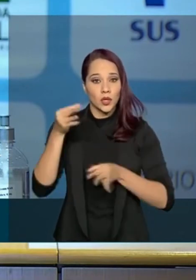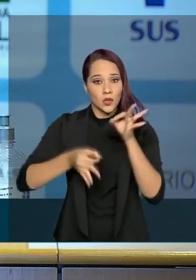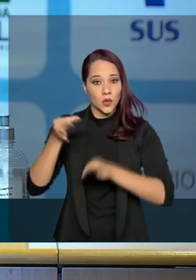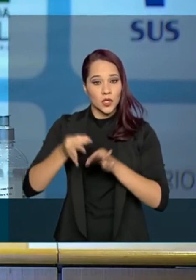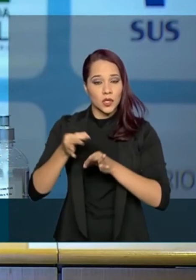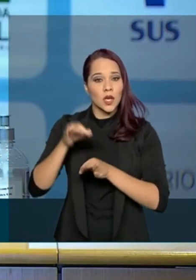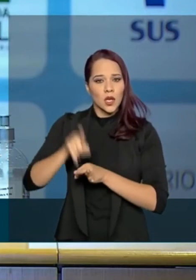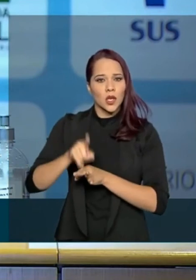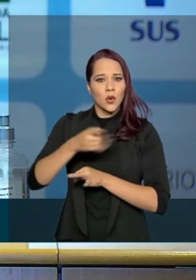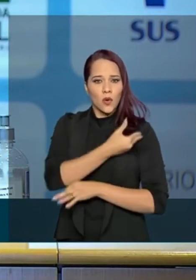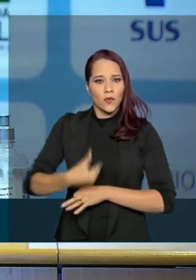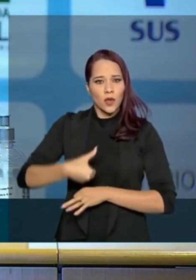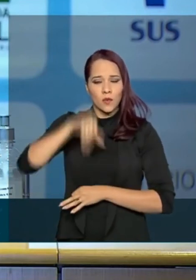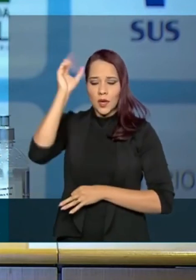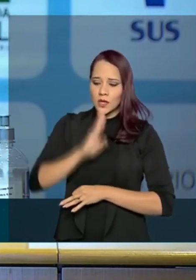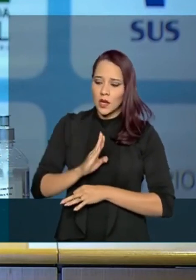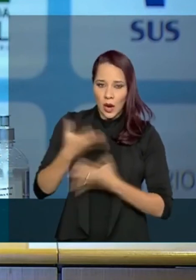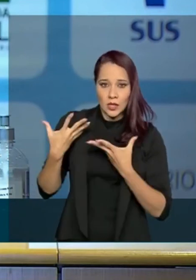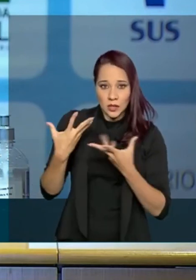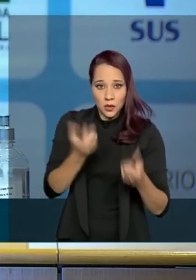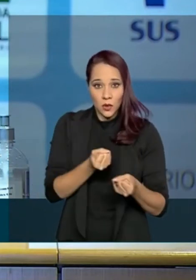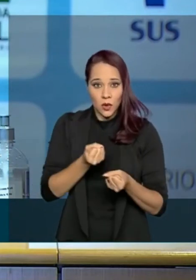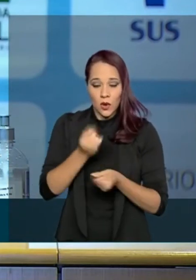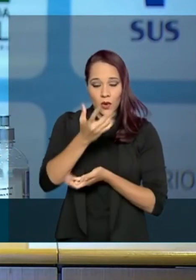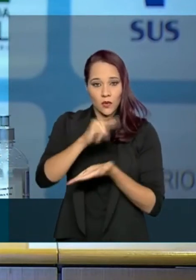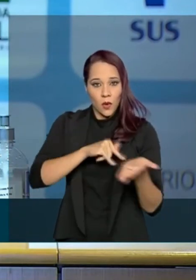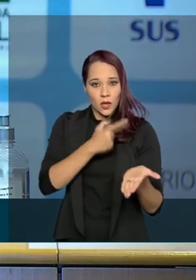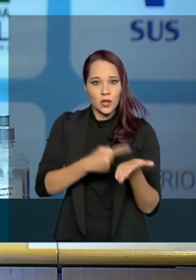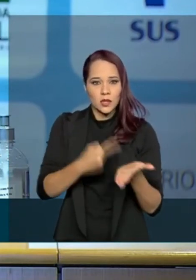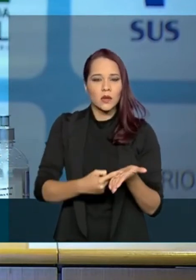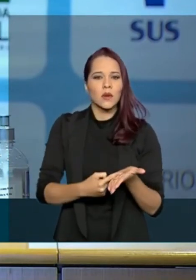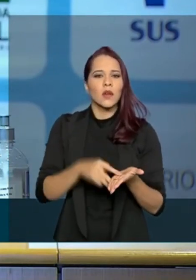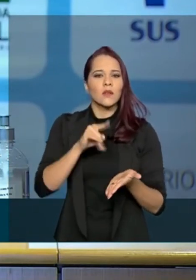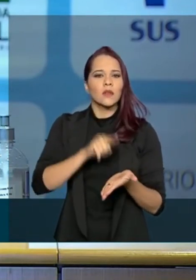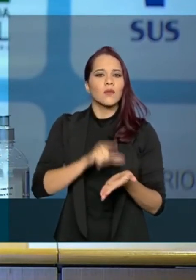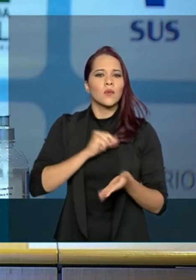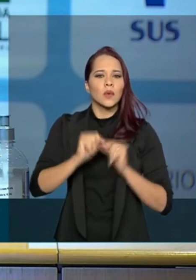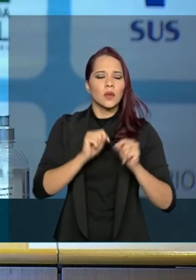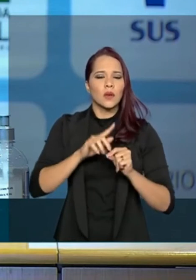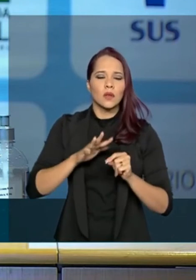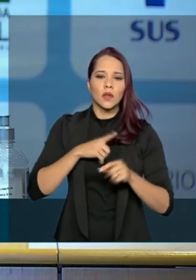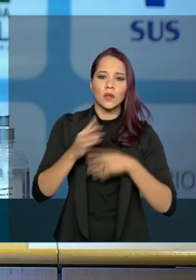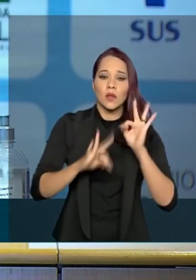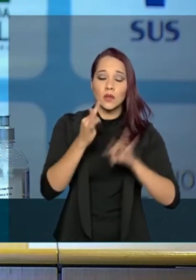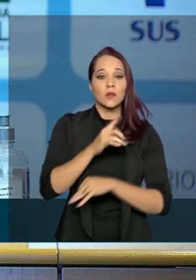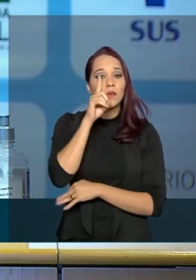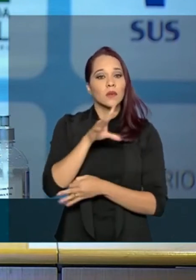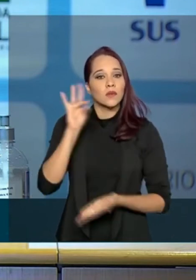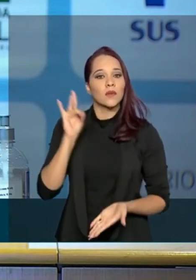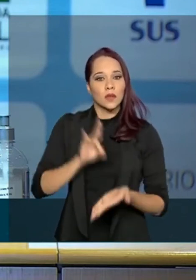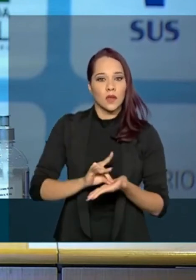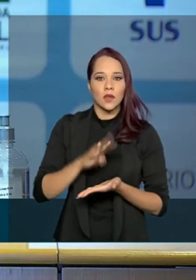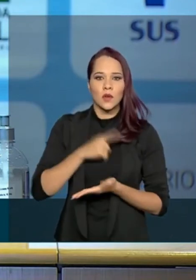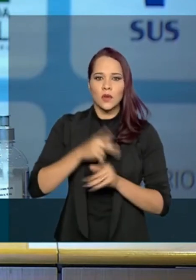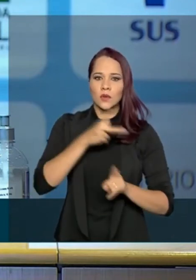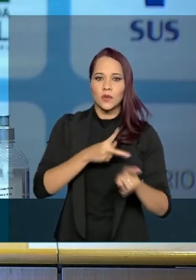pelo governo brasileiro na contratação se deu por meio de encomenda tecnológica, onde há o risco real quanto ao